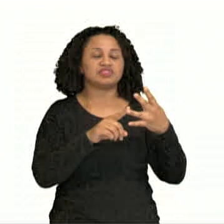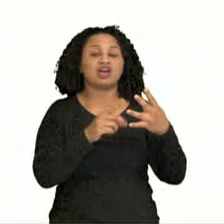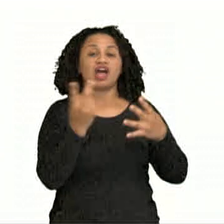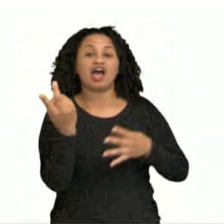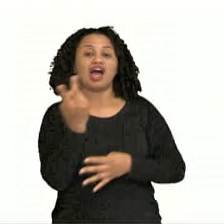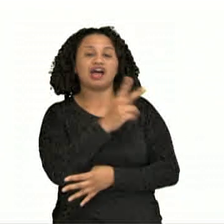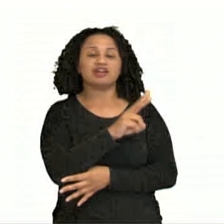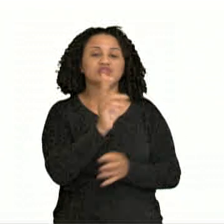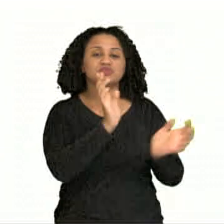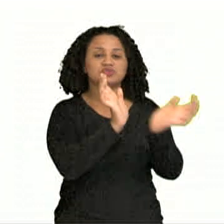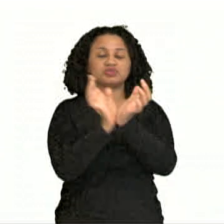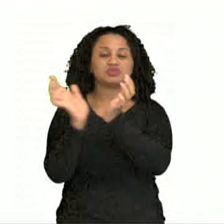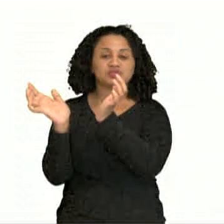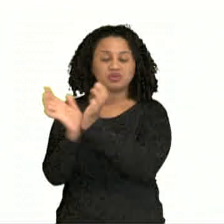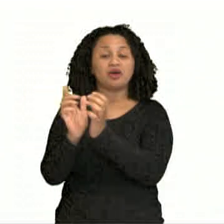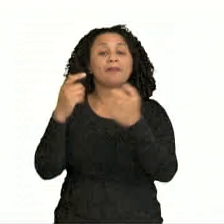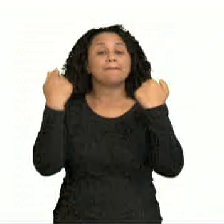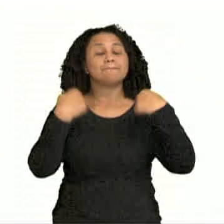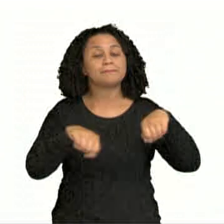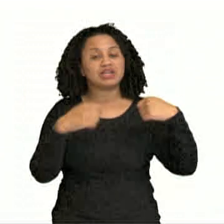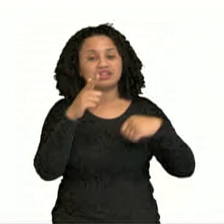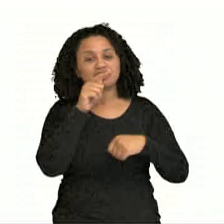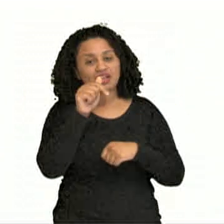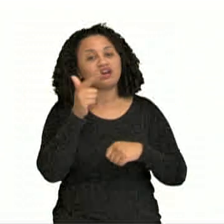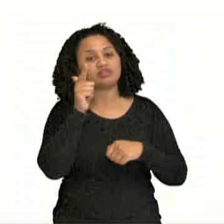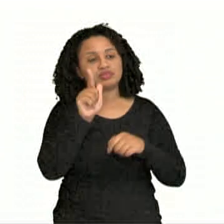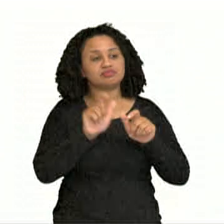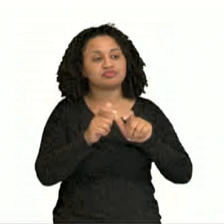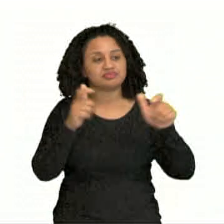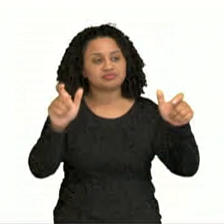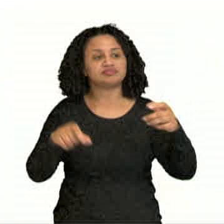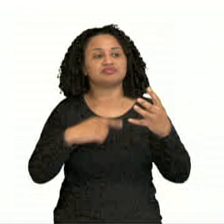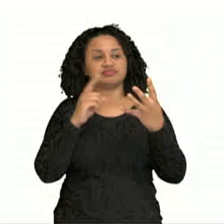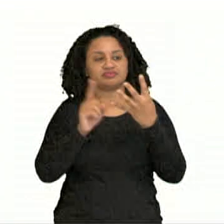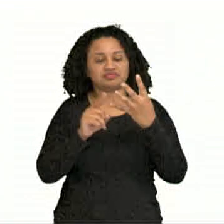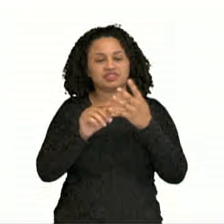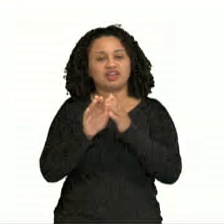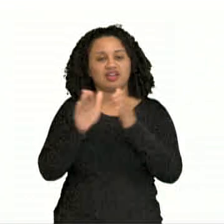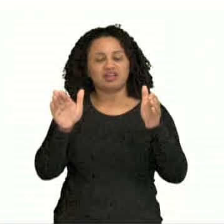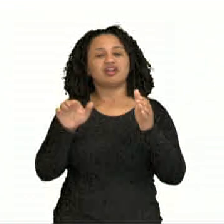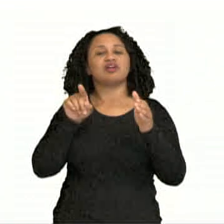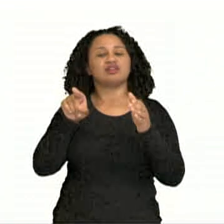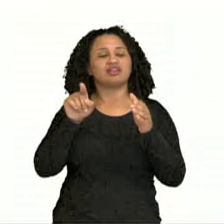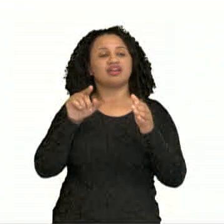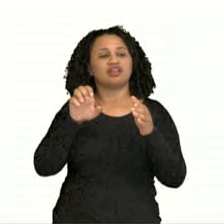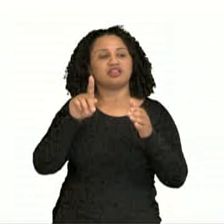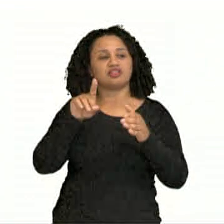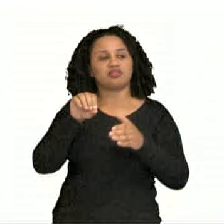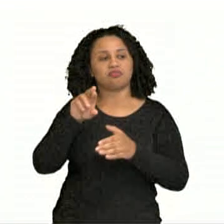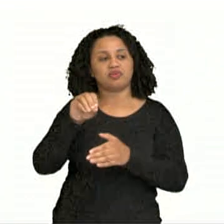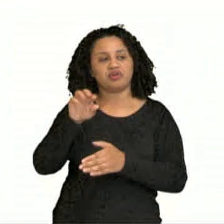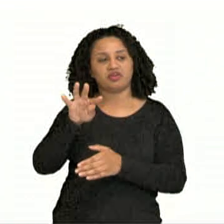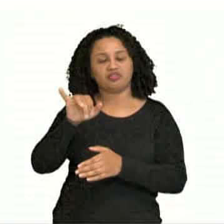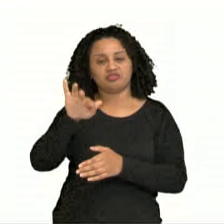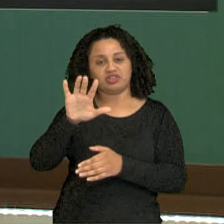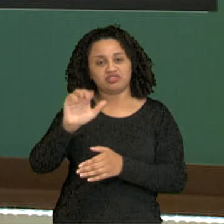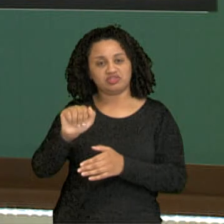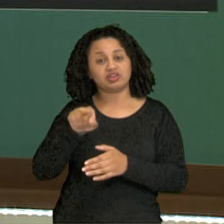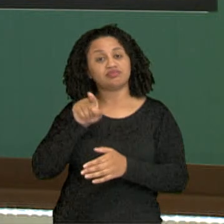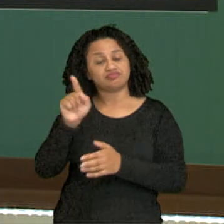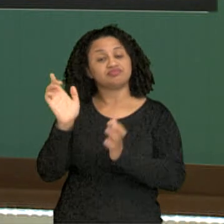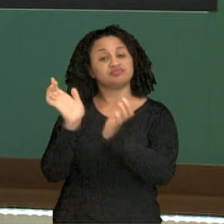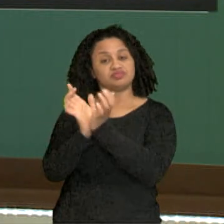briófita quanto pteridófita precisam da água para reprodução e a fase mais duradoura, que é a esporofítica, é